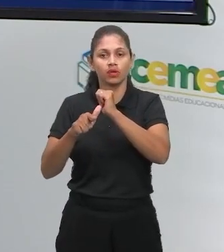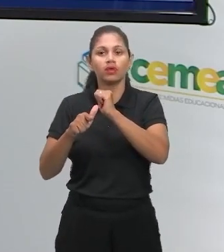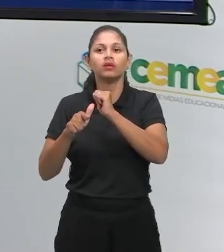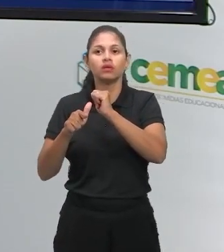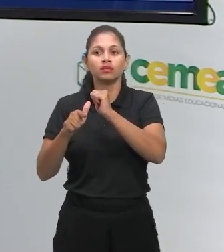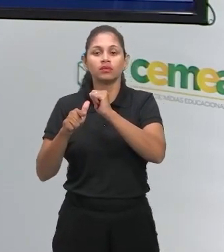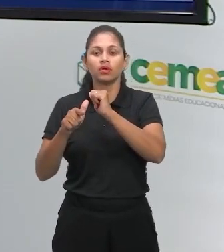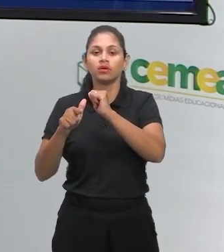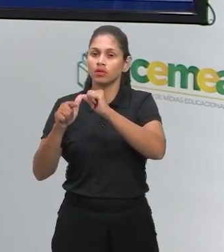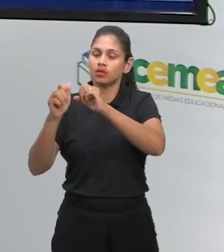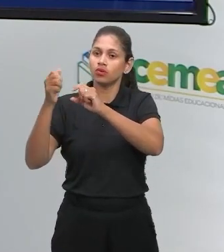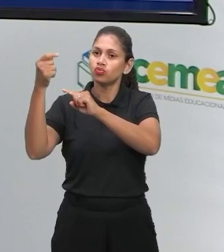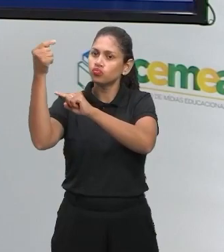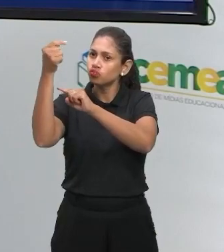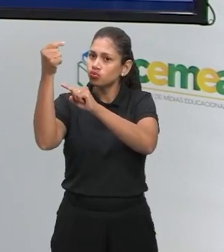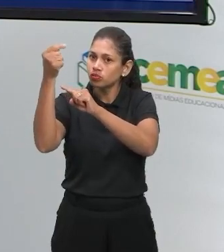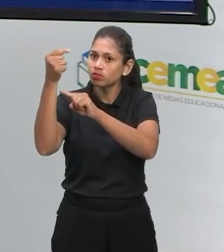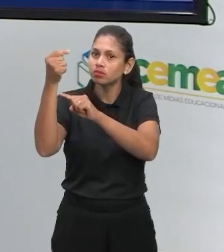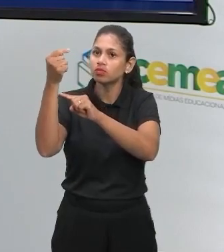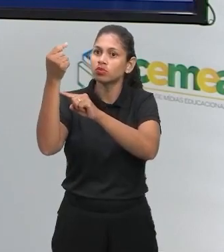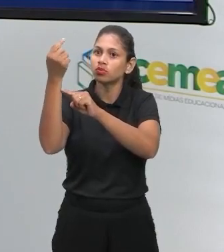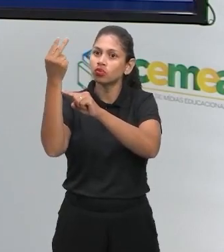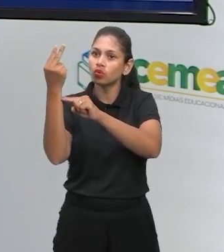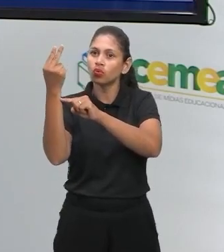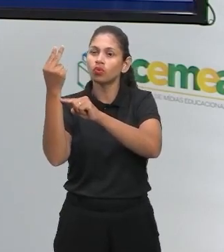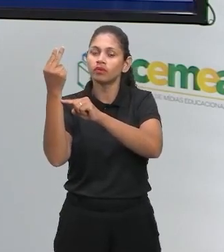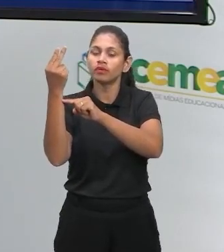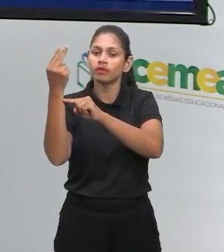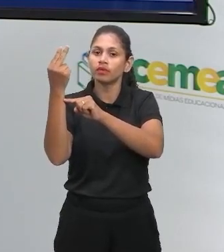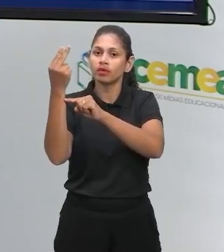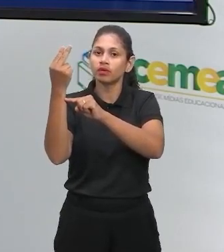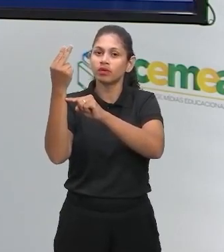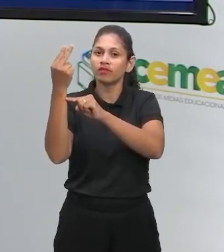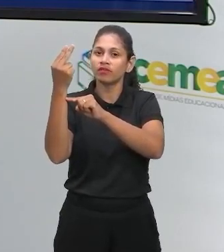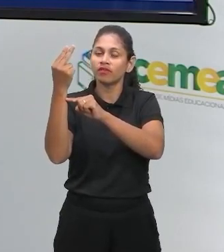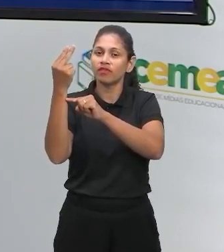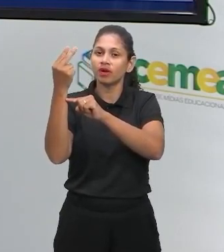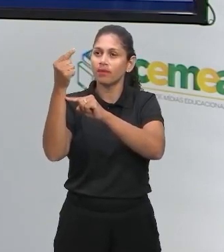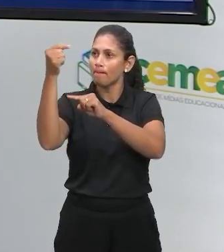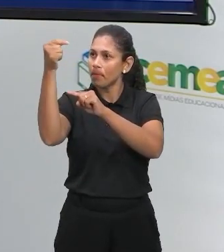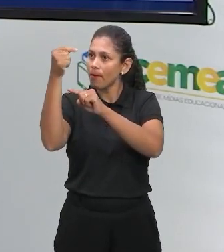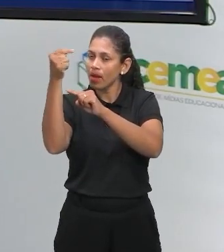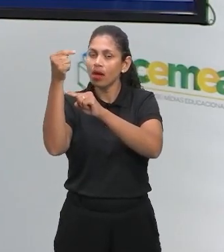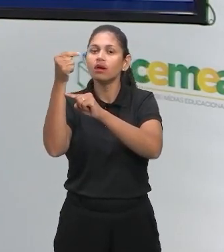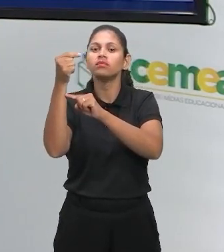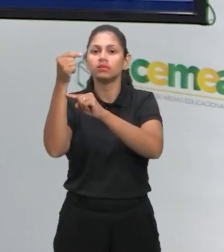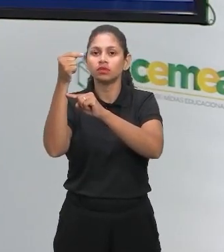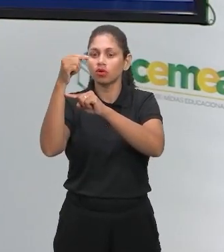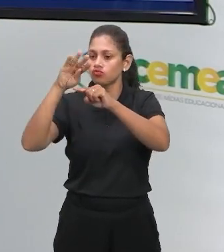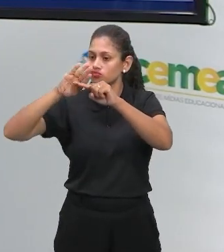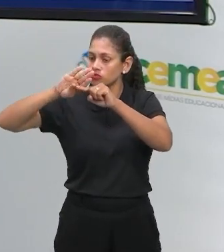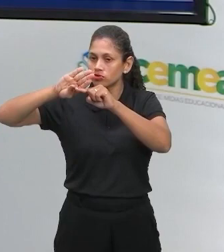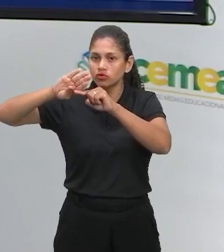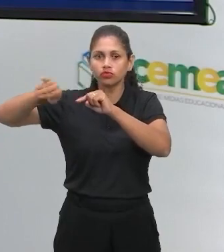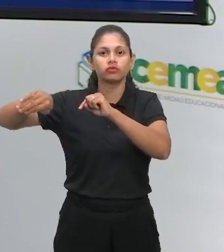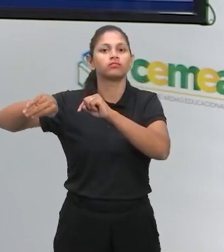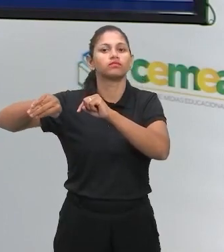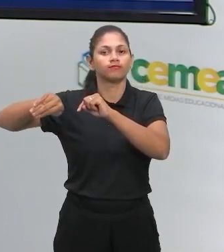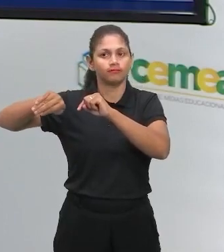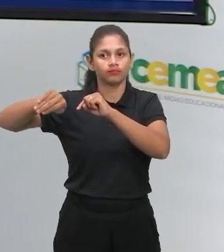está dividindo, você vai subtrair os expoentes. Então, aqui vai ser o quê? 50 dividido para 20 dá o